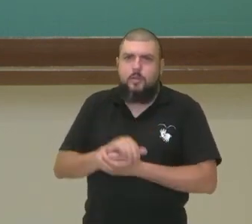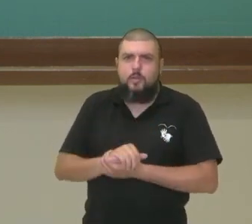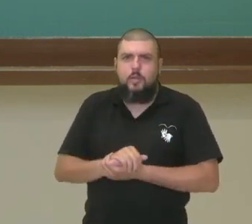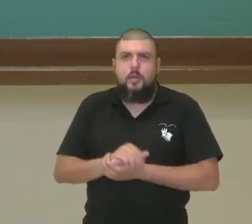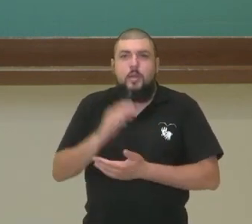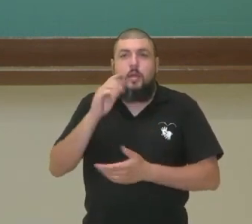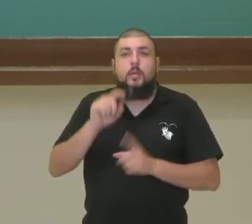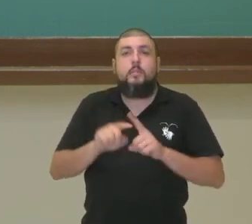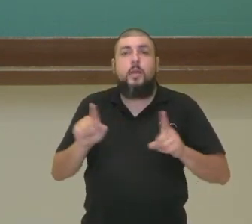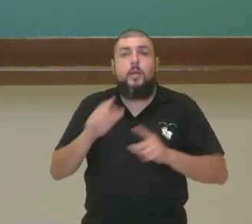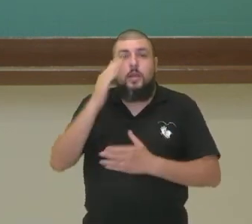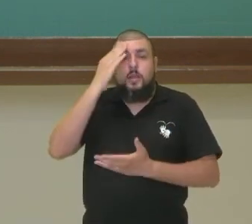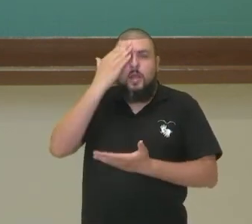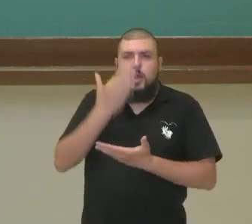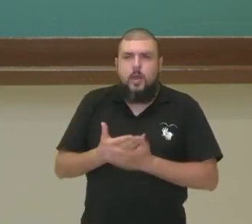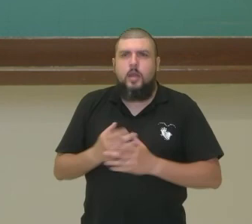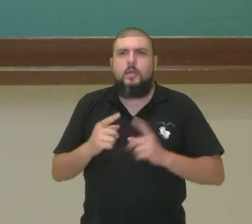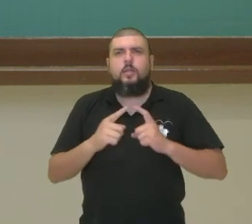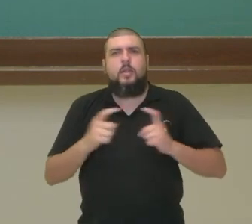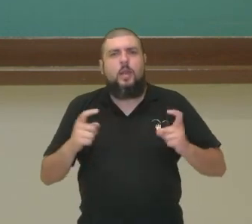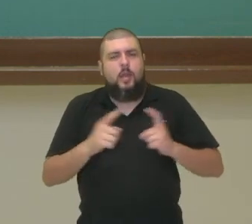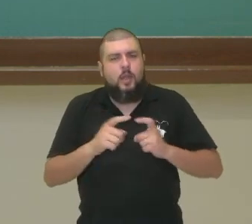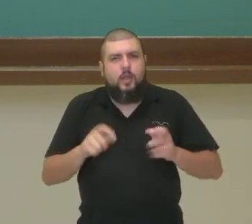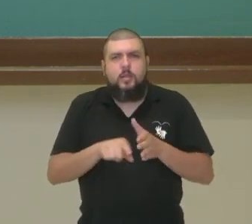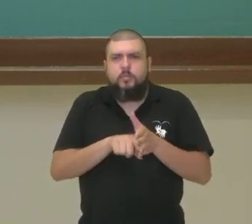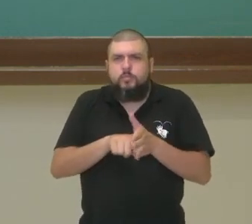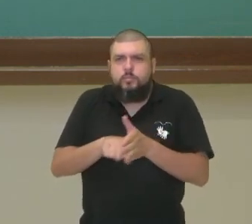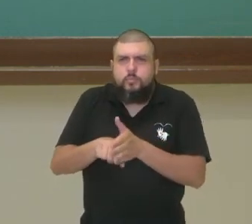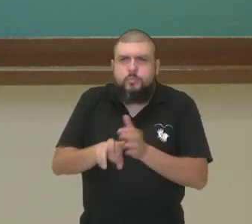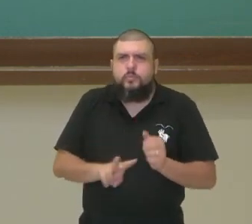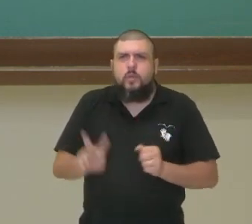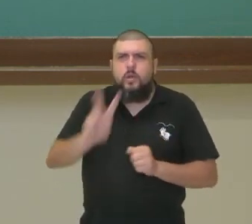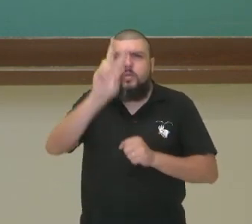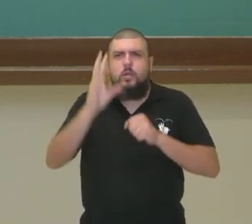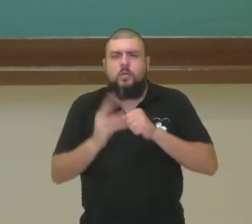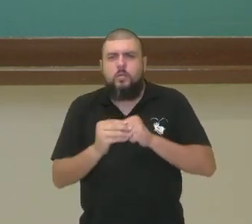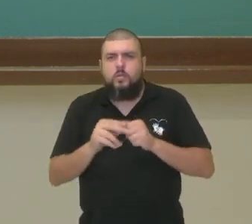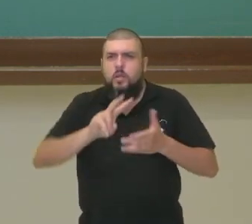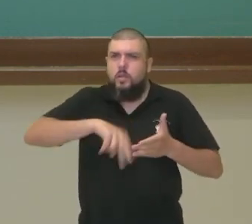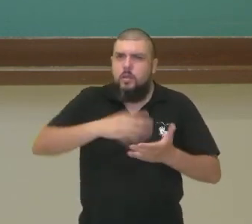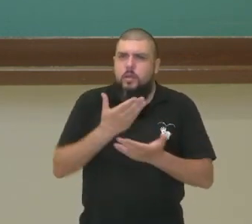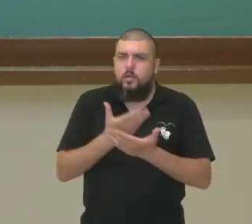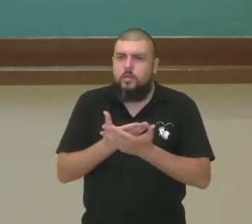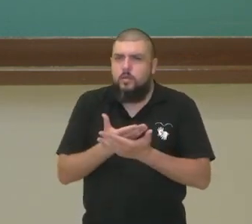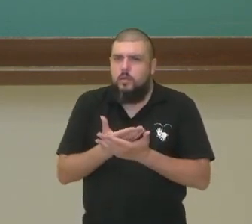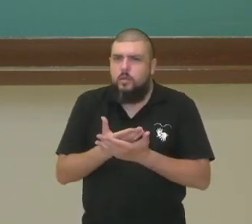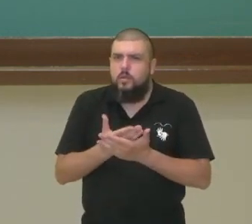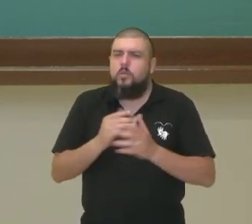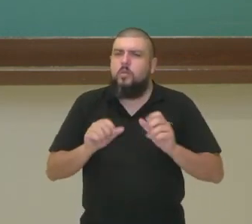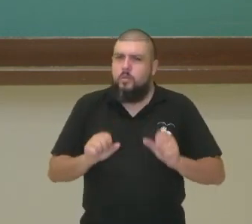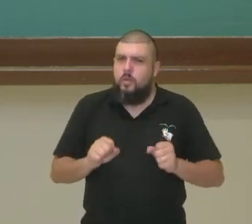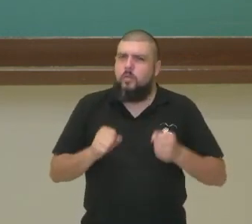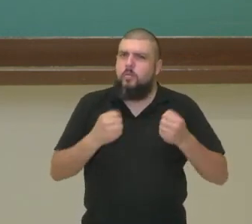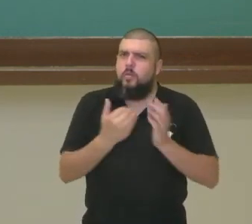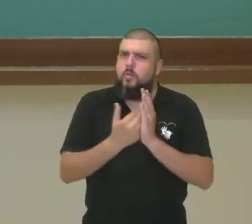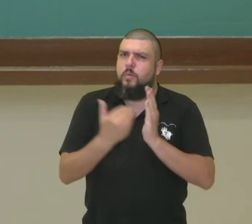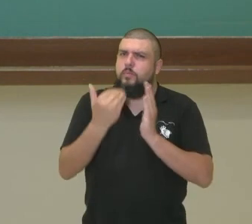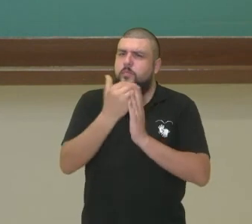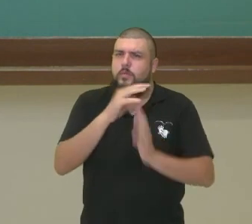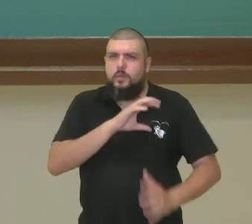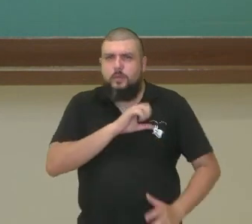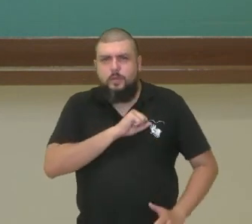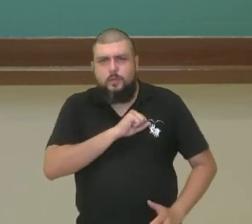acreditar na ciência, valorizar o conhecimento, leiam mais, estudem mais e Sejam sempre mais amor no